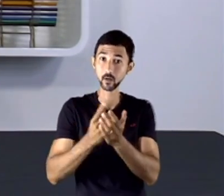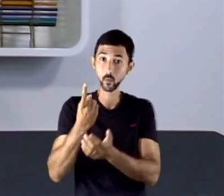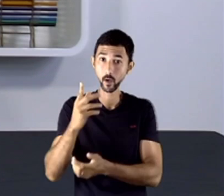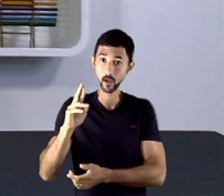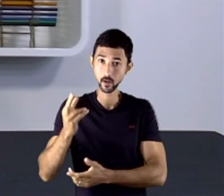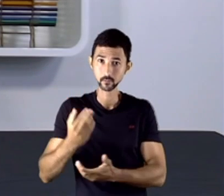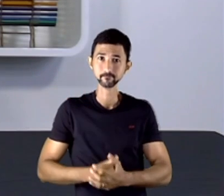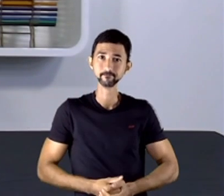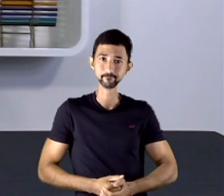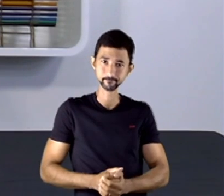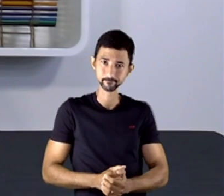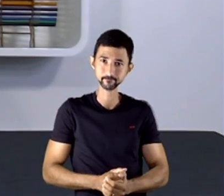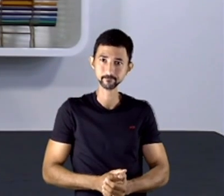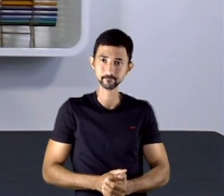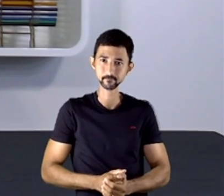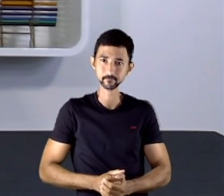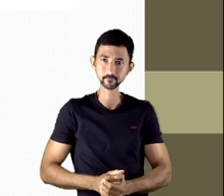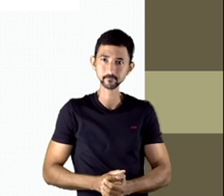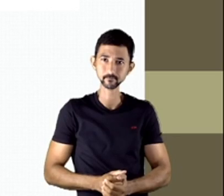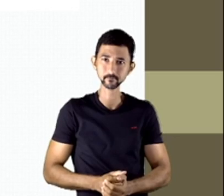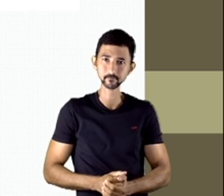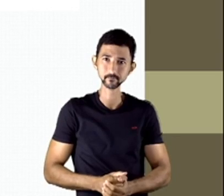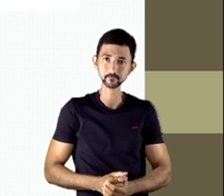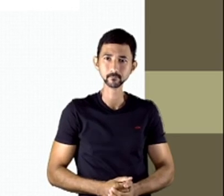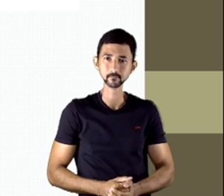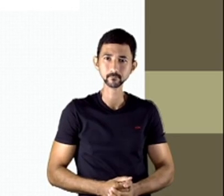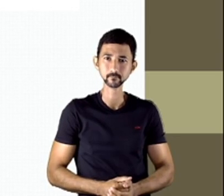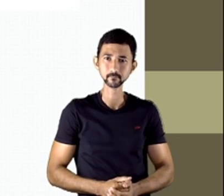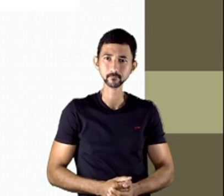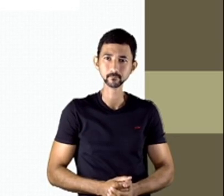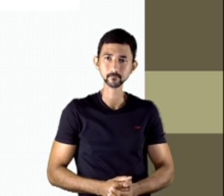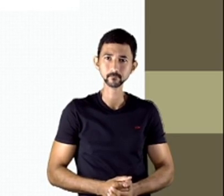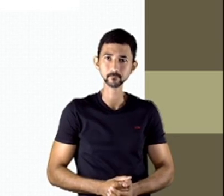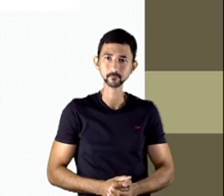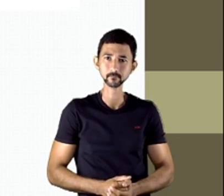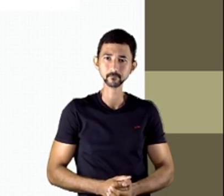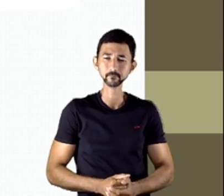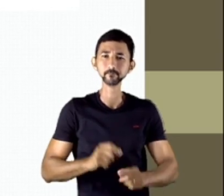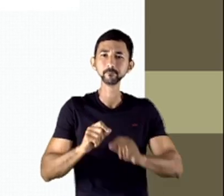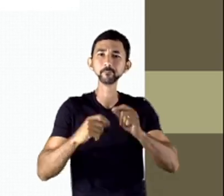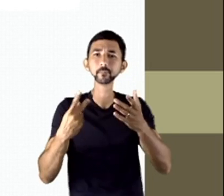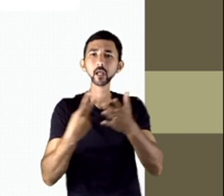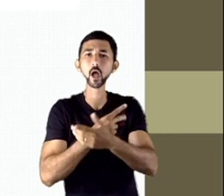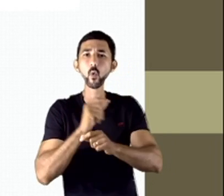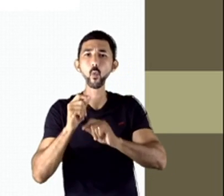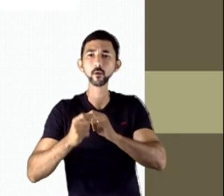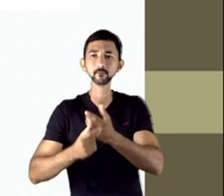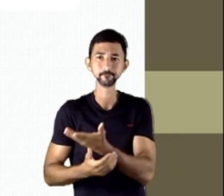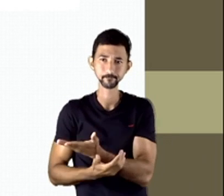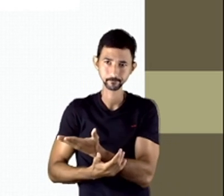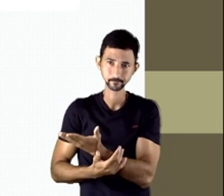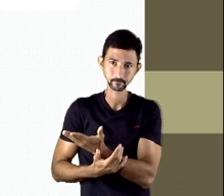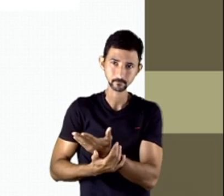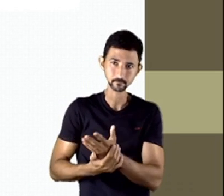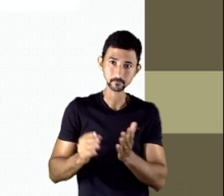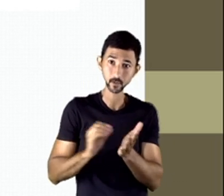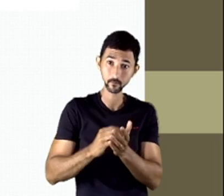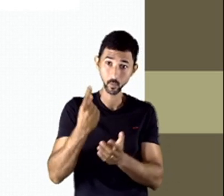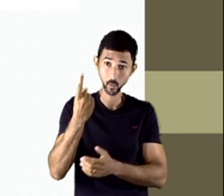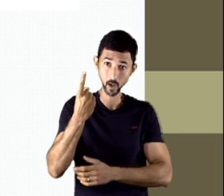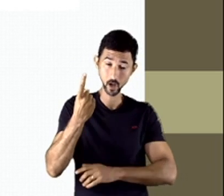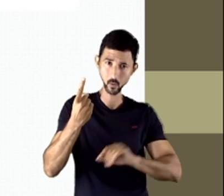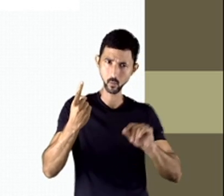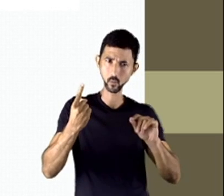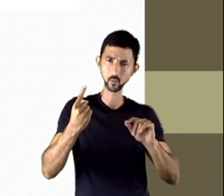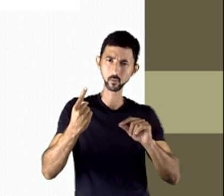aí. Bora pra tela de novo. O que que acontece? Se sobrou R$1, algo